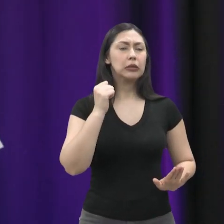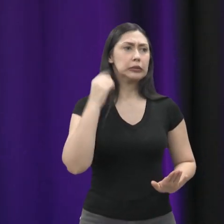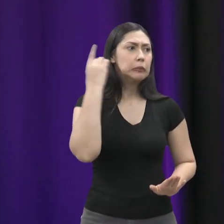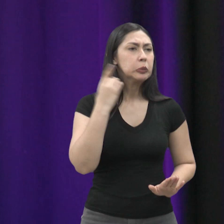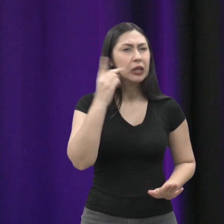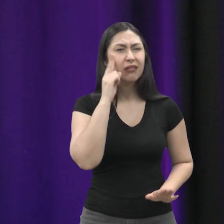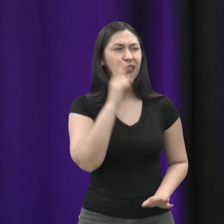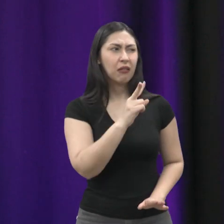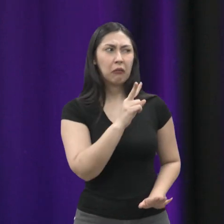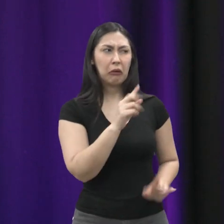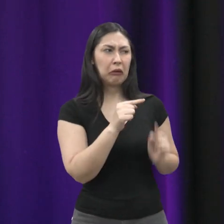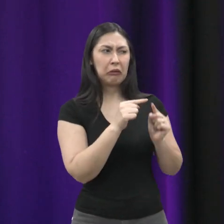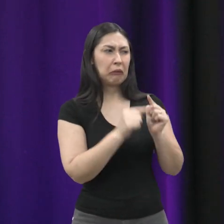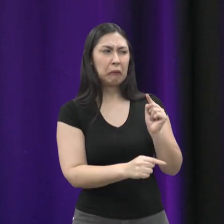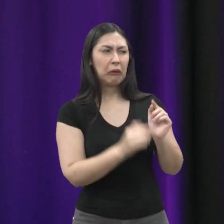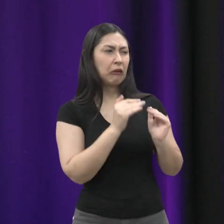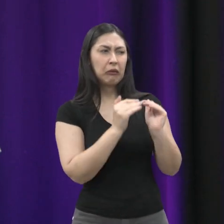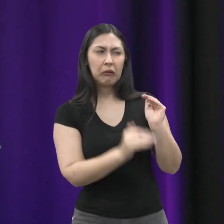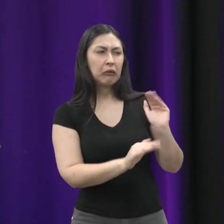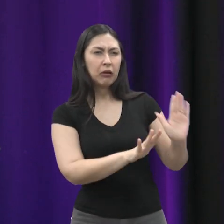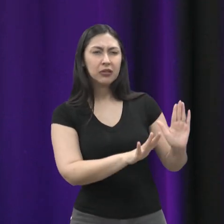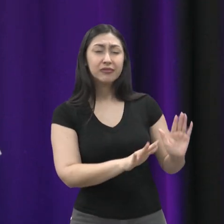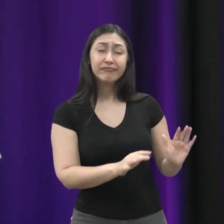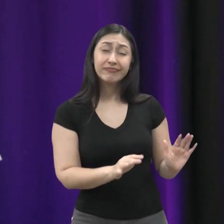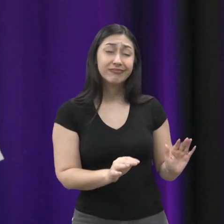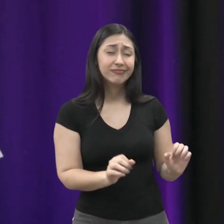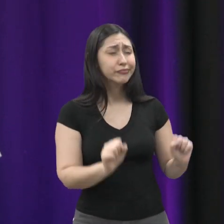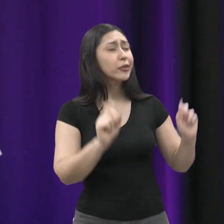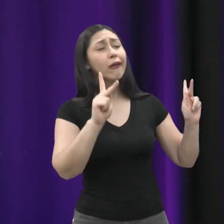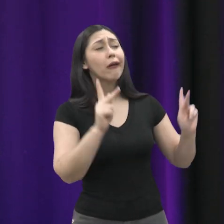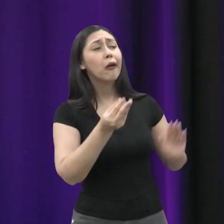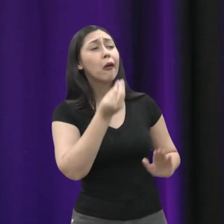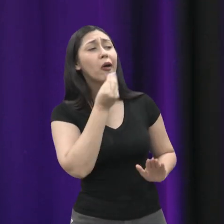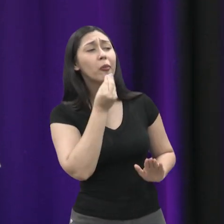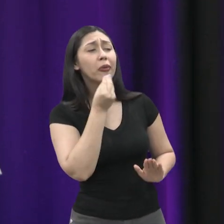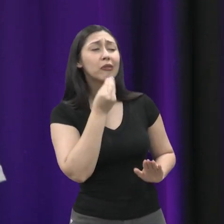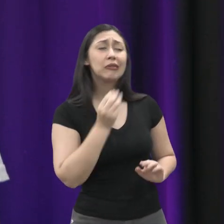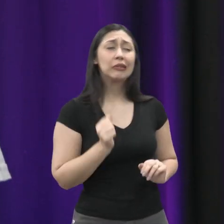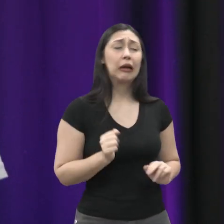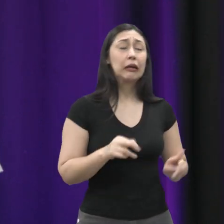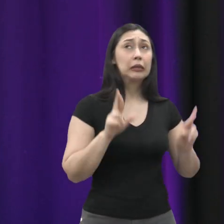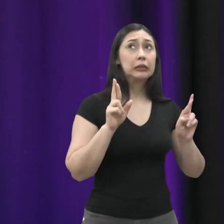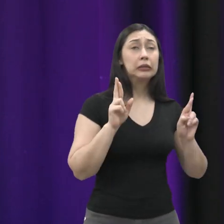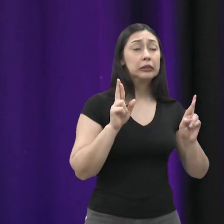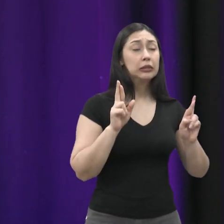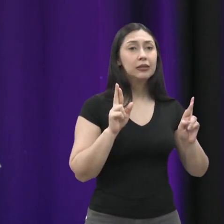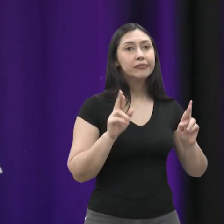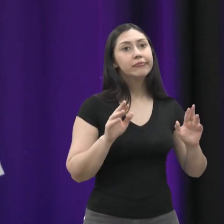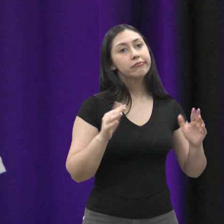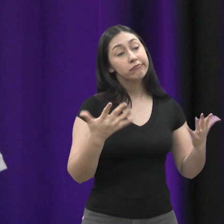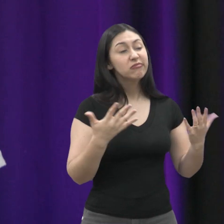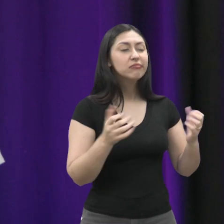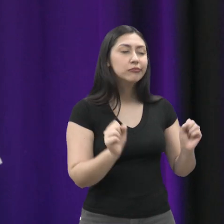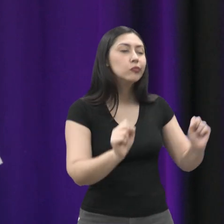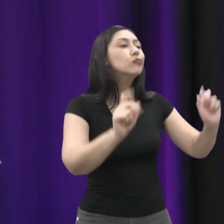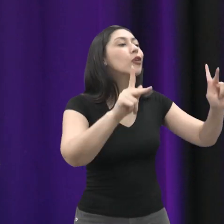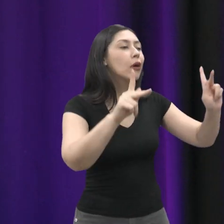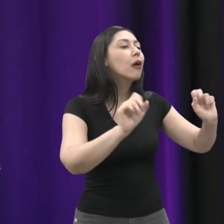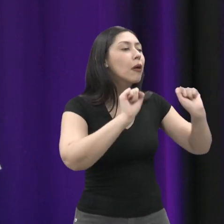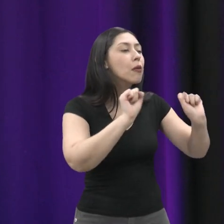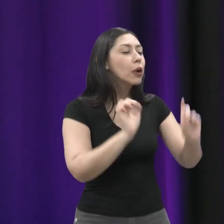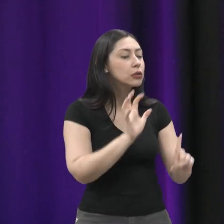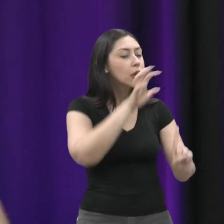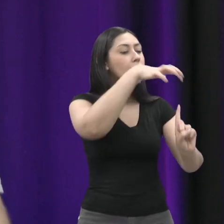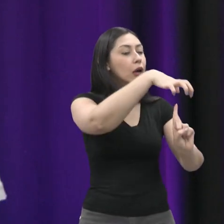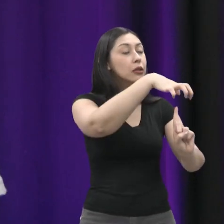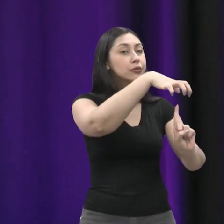nenhuma. Então, vamos dar uma chance para esse jovem, de repente dá certo, e acabou sendo aceito, né?